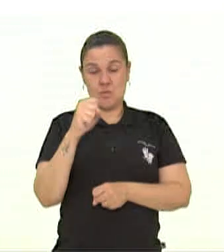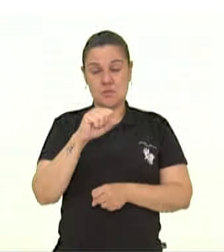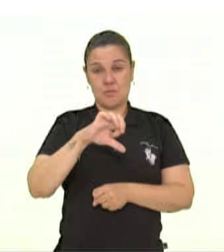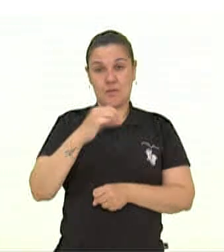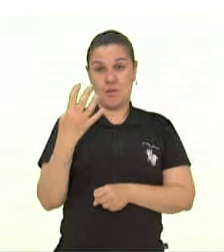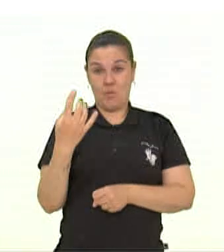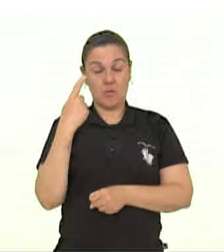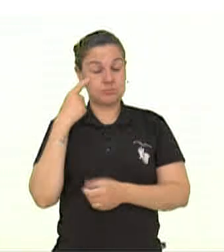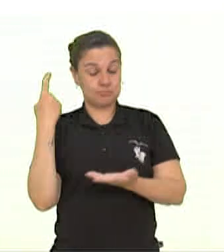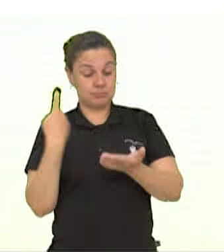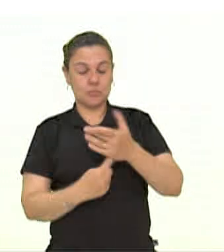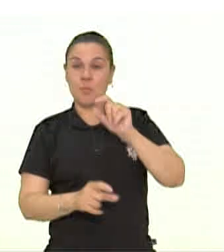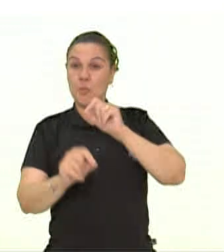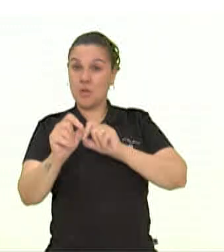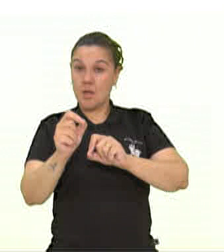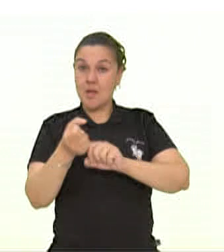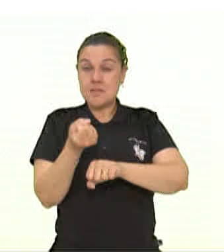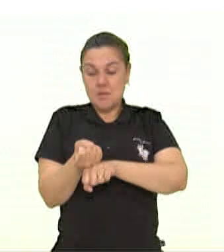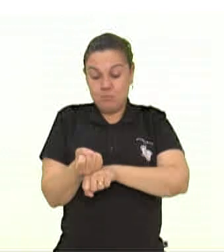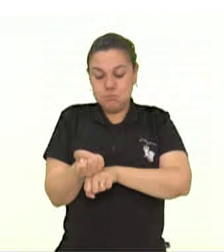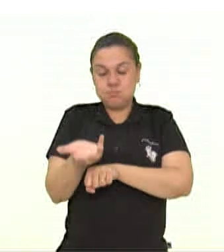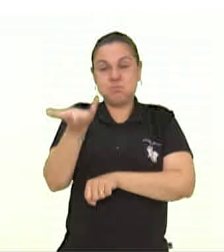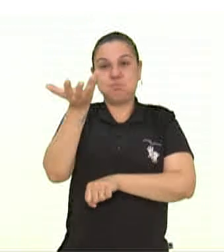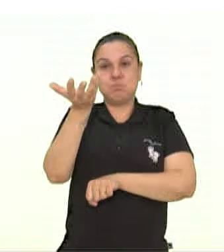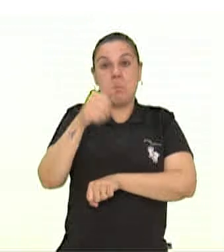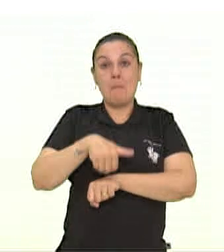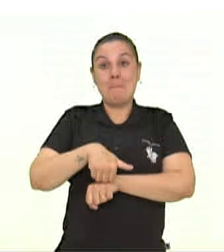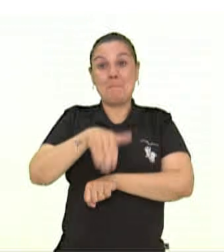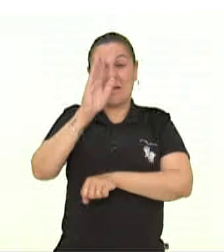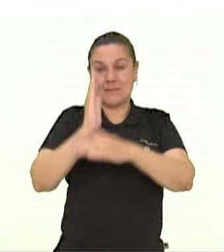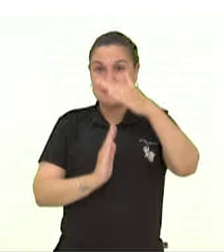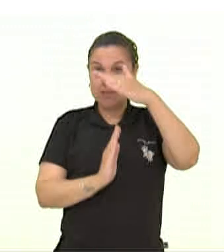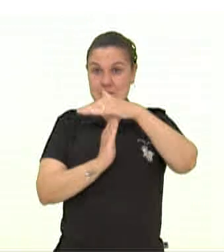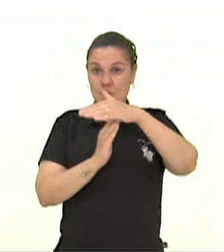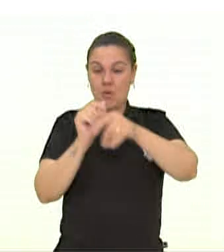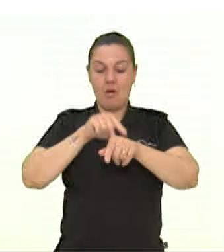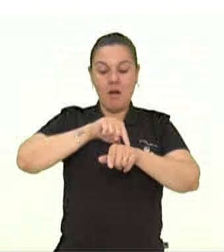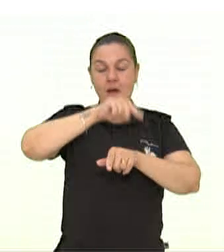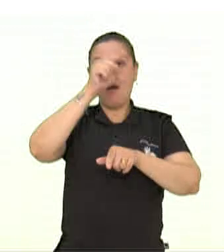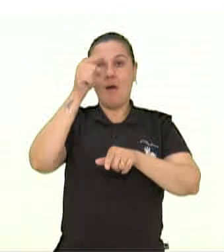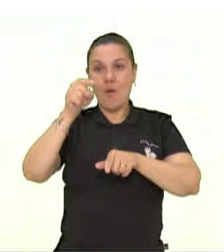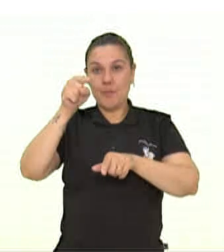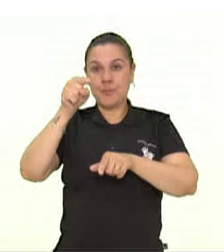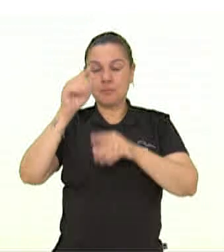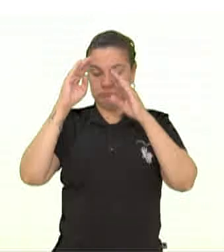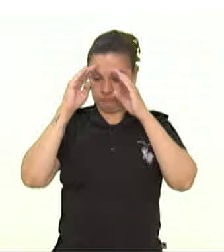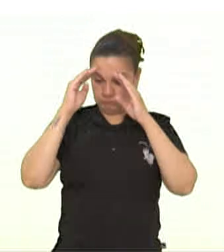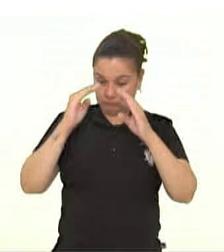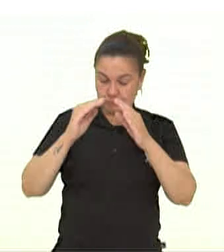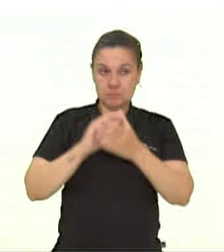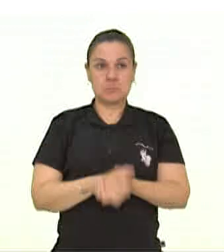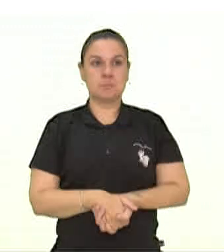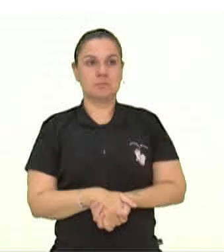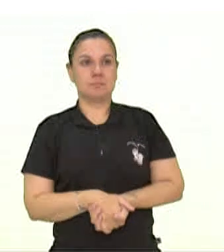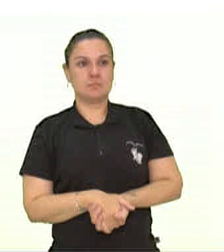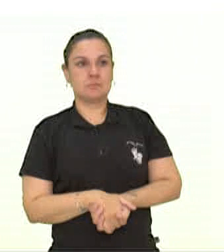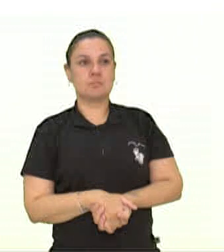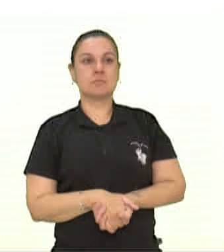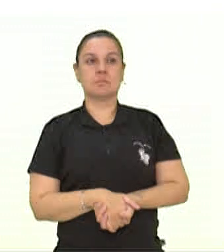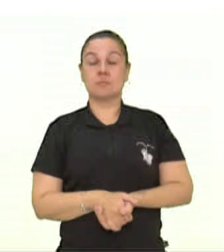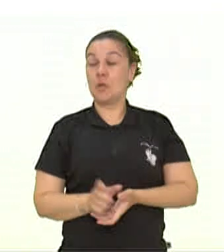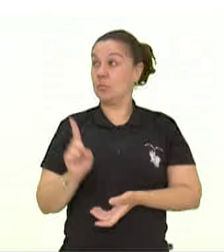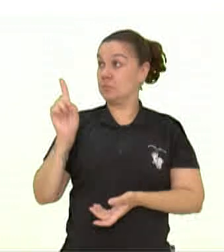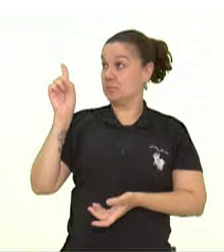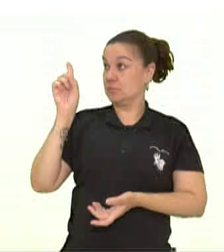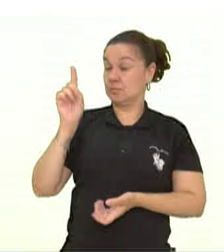1894, a propor que, quando a intensidade da radiação emitida é máxima, o comprimento de onda associado obedece à expressão. Comprimento de onda